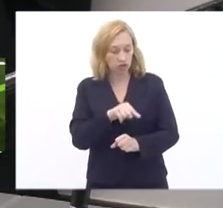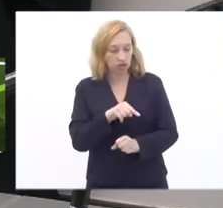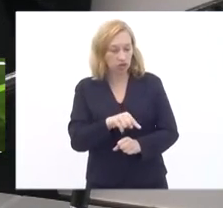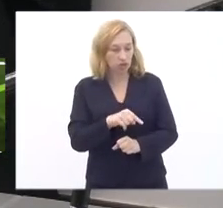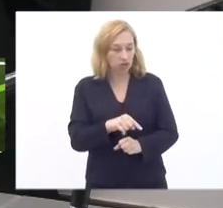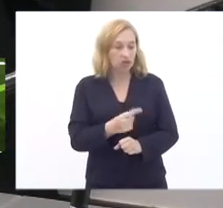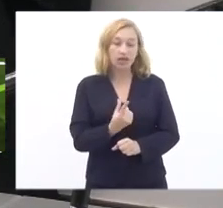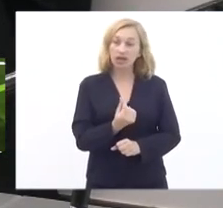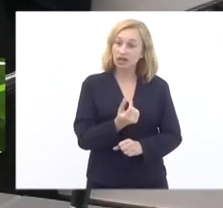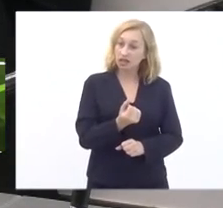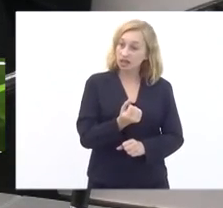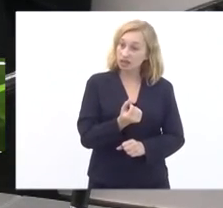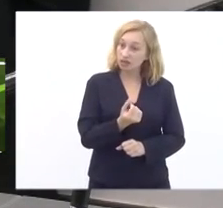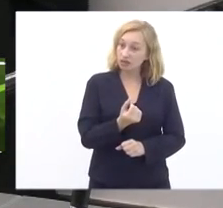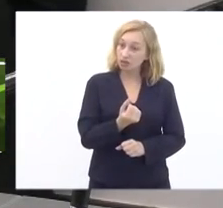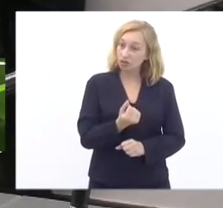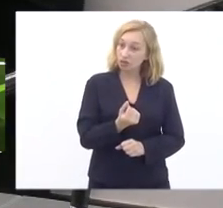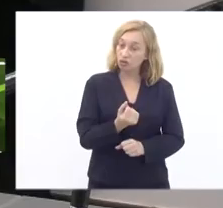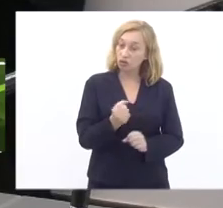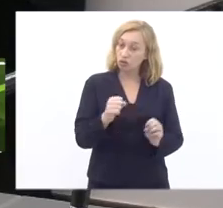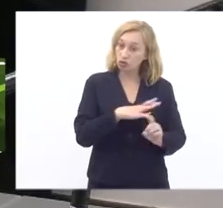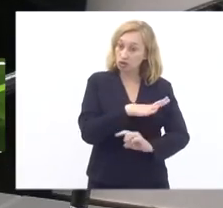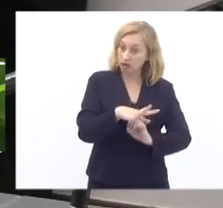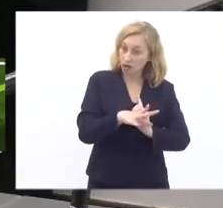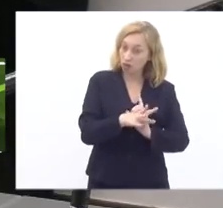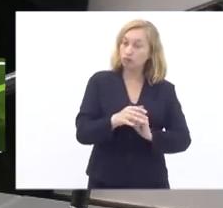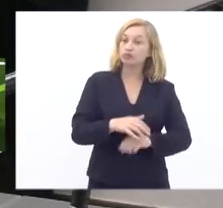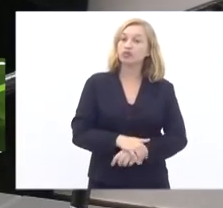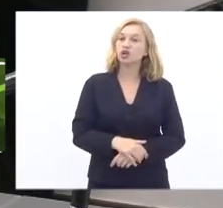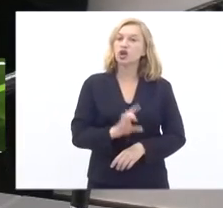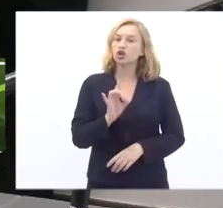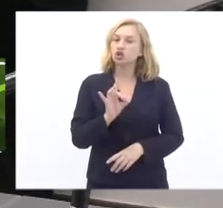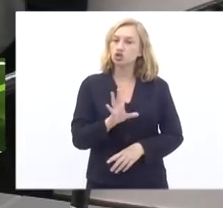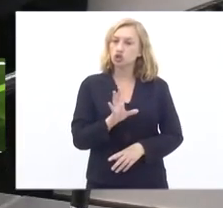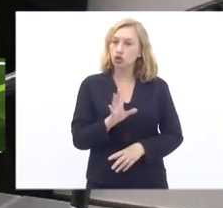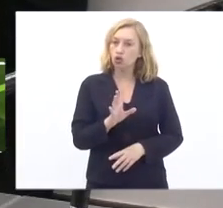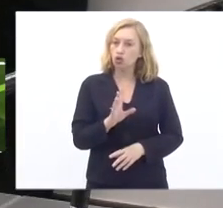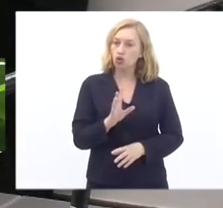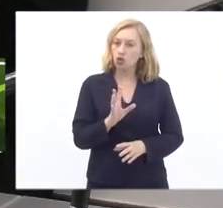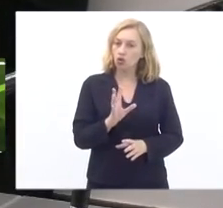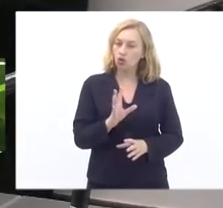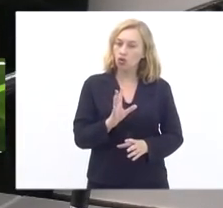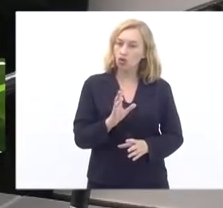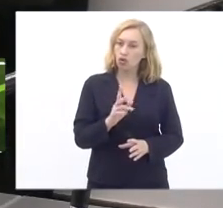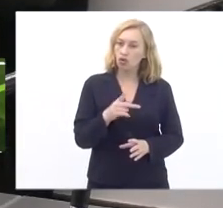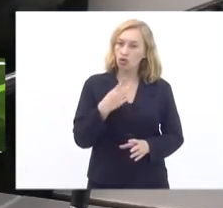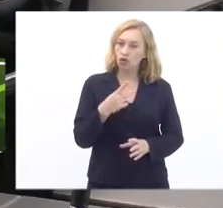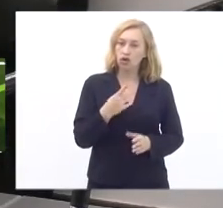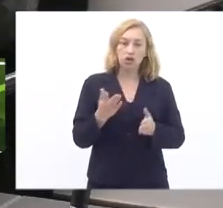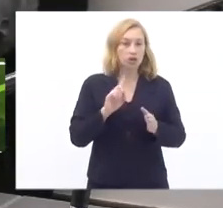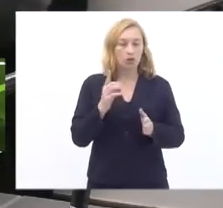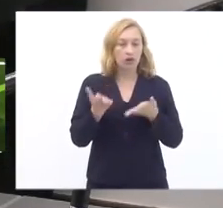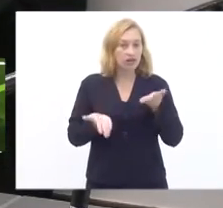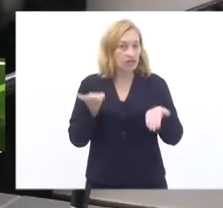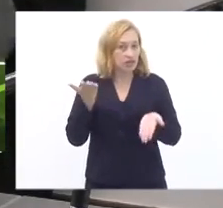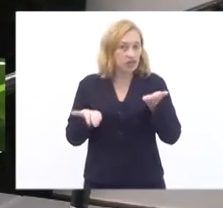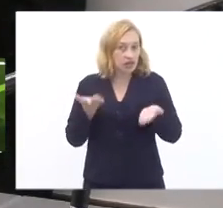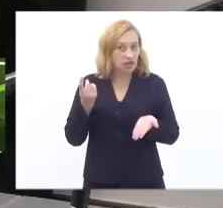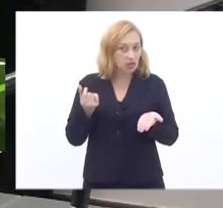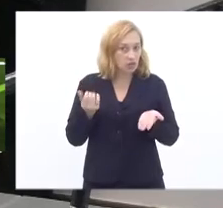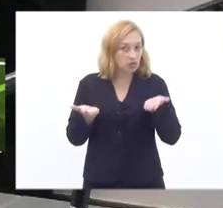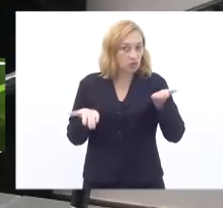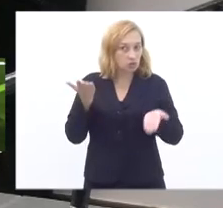tarifa social, ela só conta, não é? Tarifa de equilíbrio de acordo com o